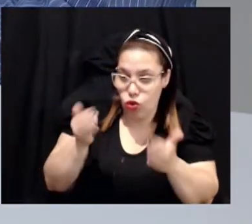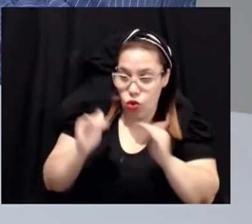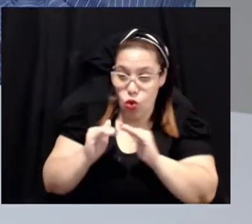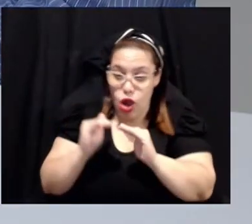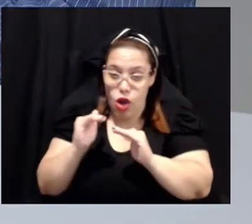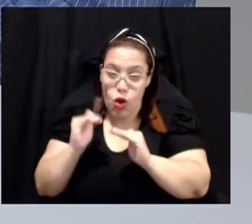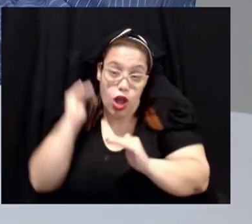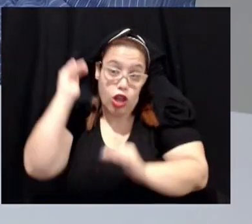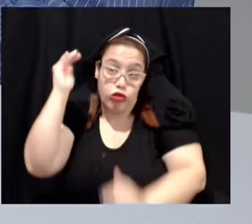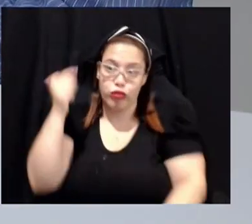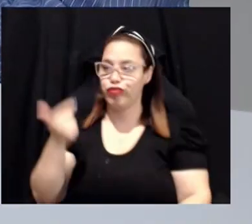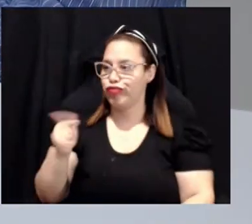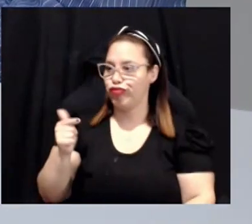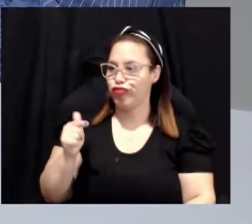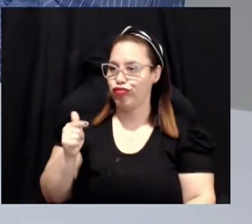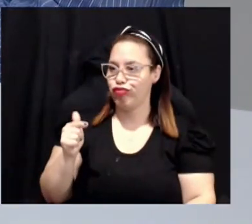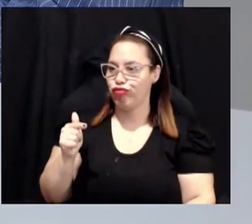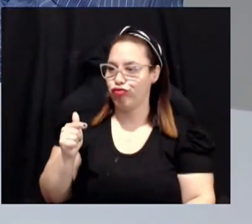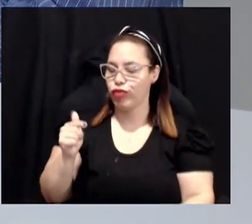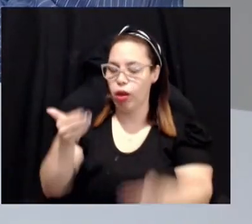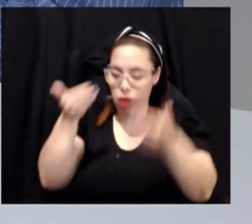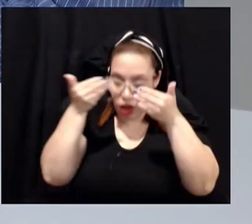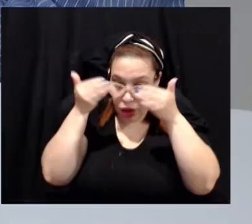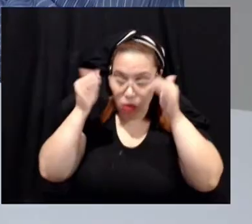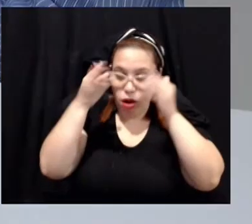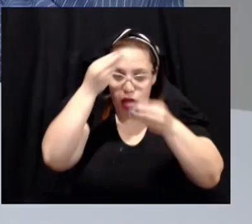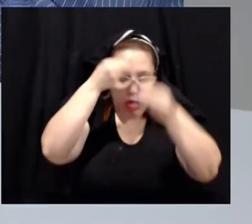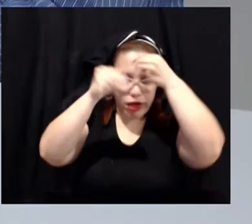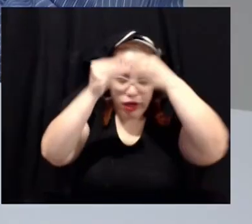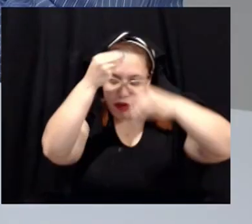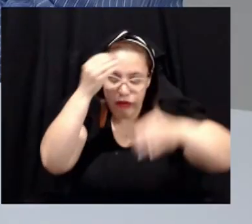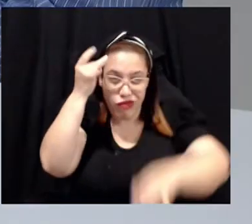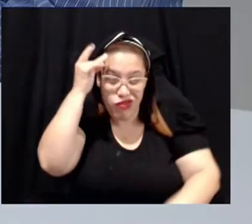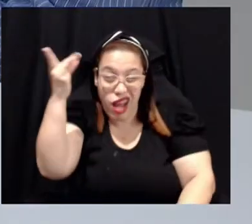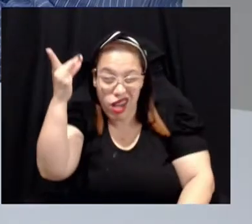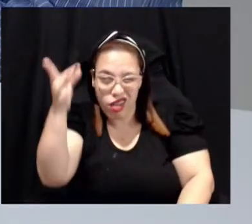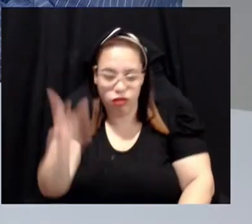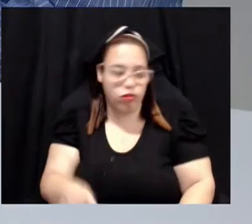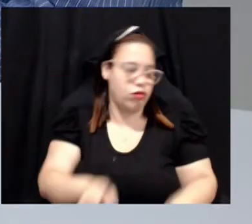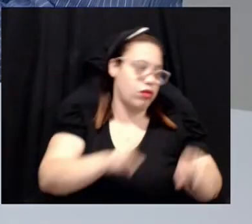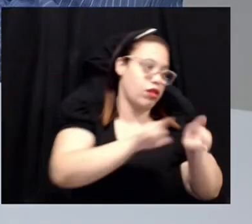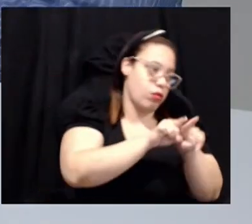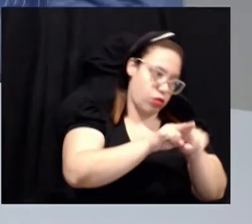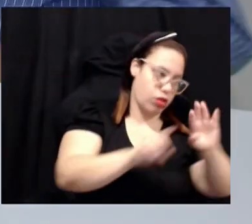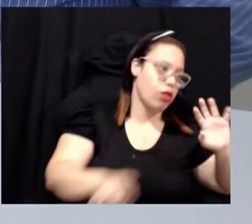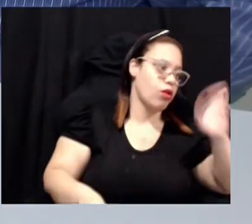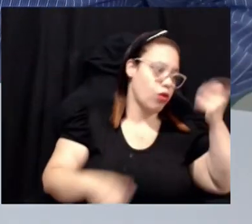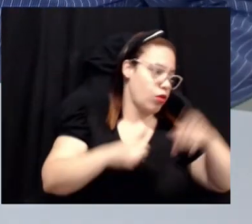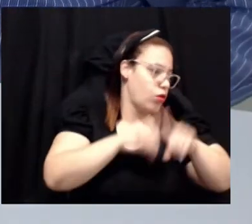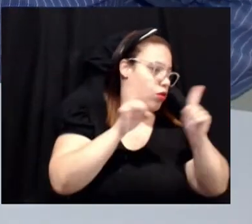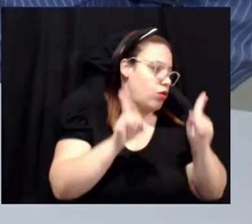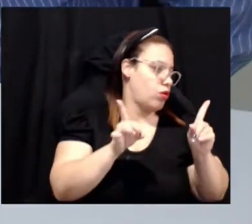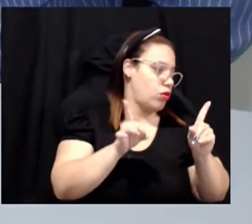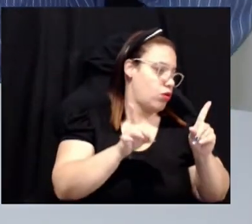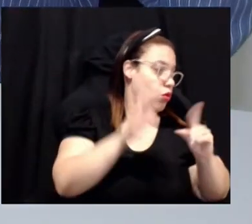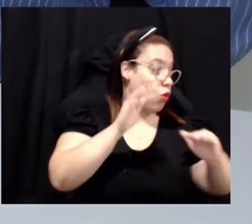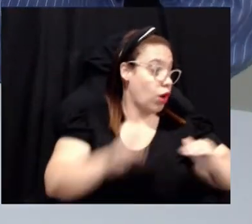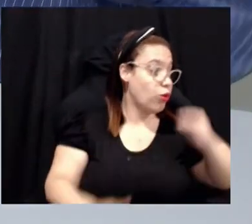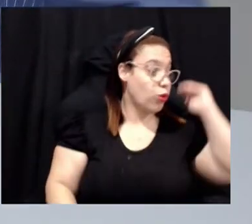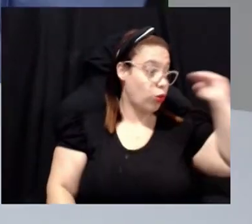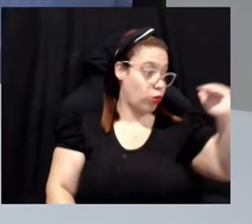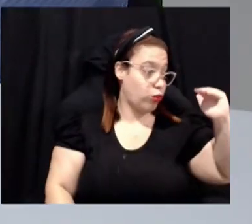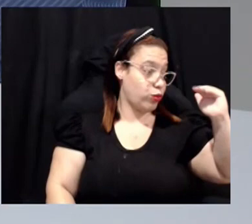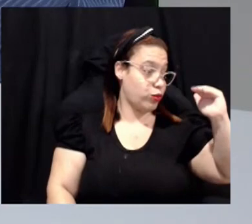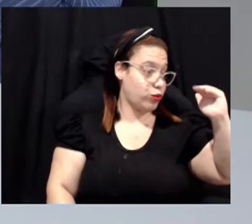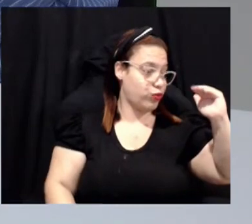fato isso na aprendizagem? Isso também acontece, porém, o adulto, ele já vem para a